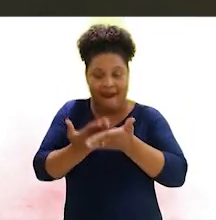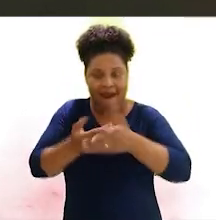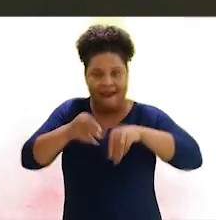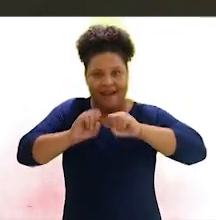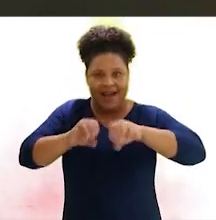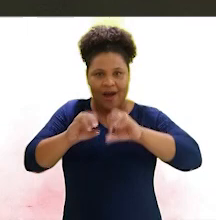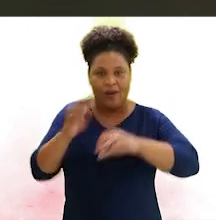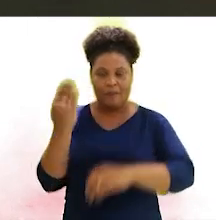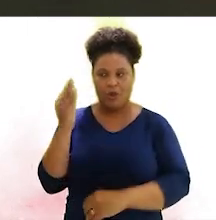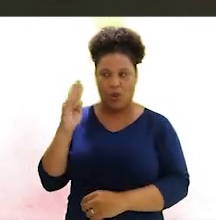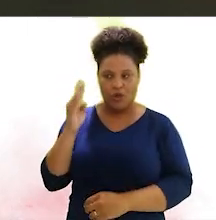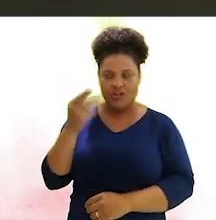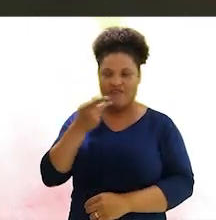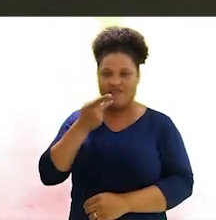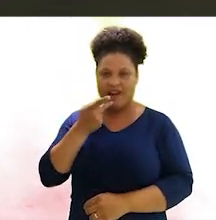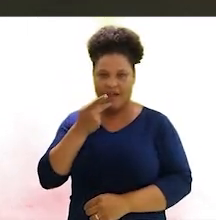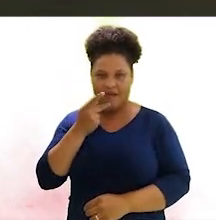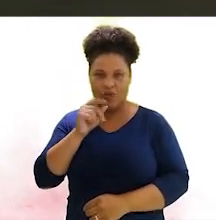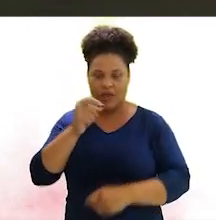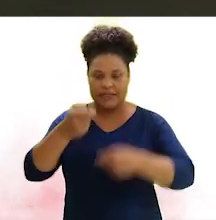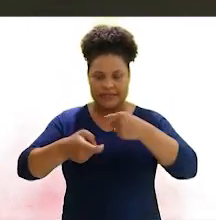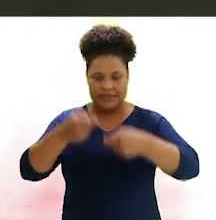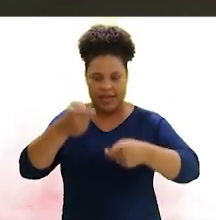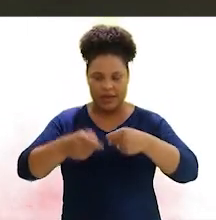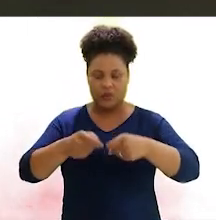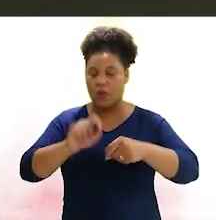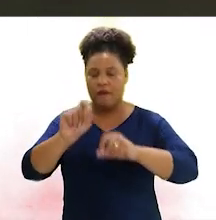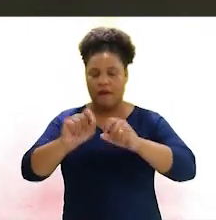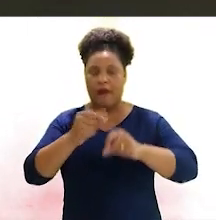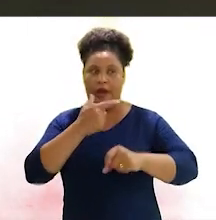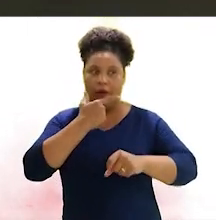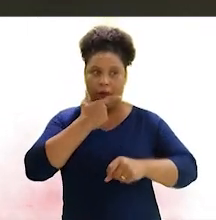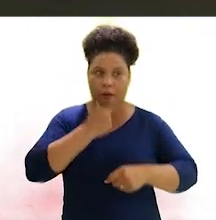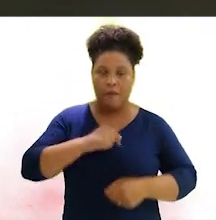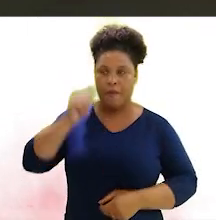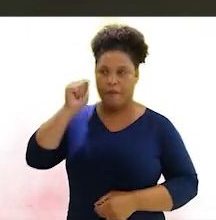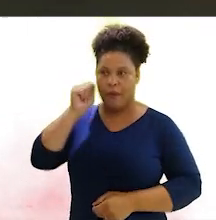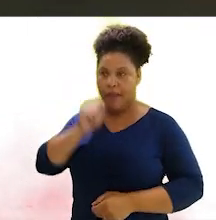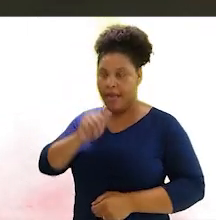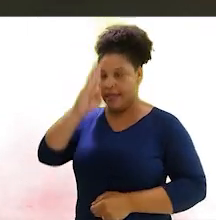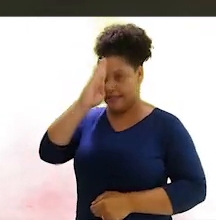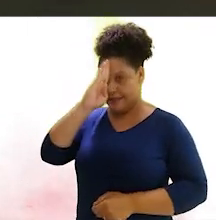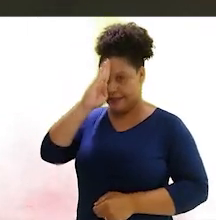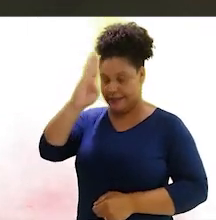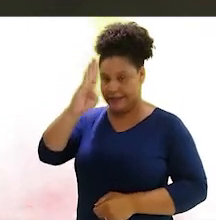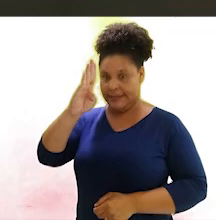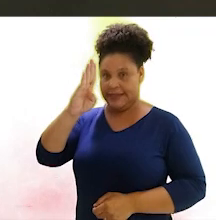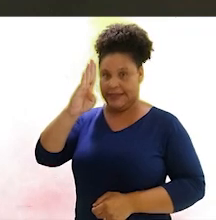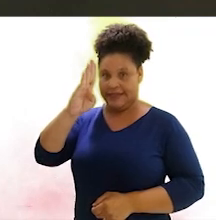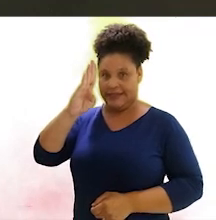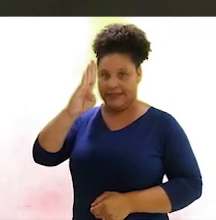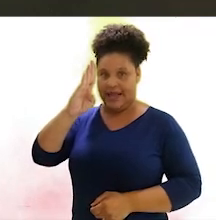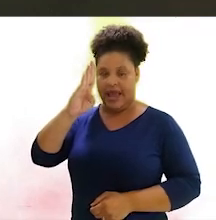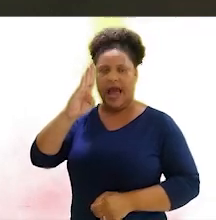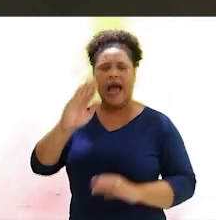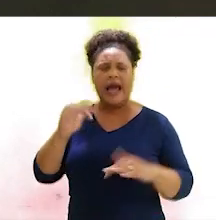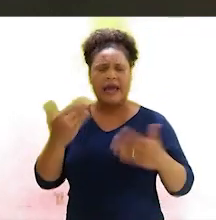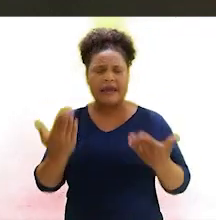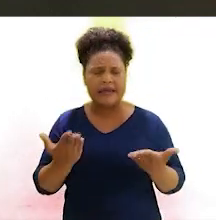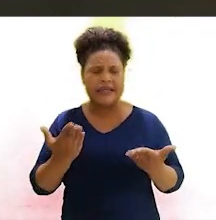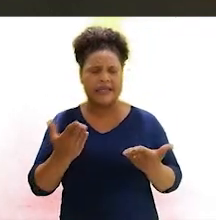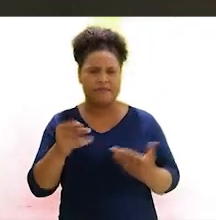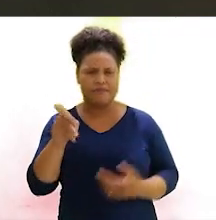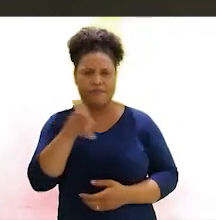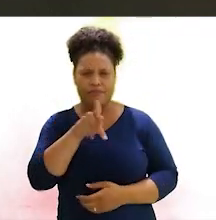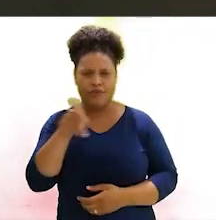o sexo entre homens e mulheres seis e aí eu olhava e tipo mas será que é isso que eu quero que as pessoas aí os professores